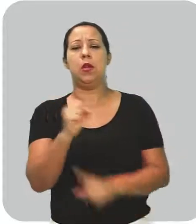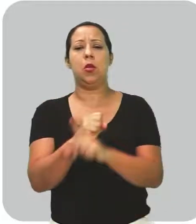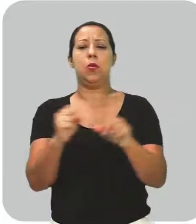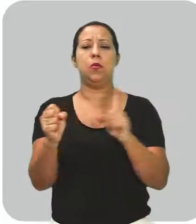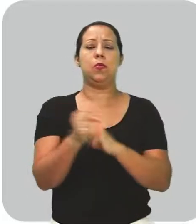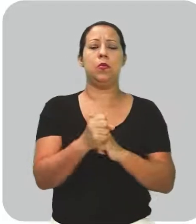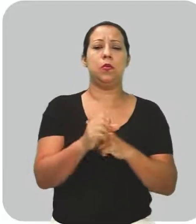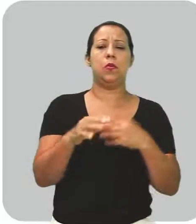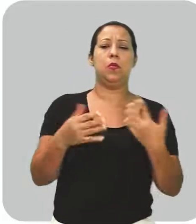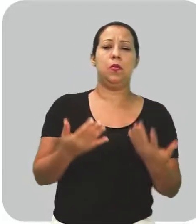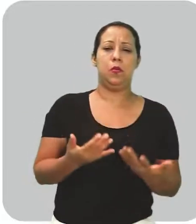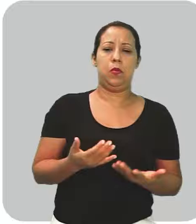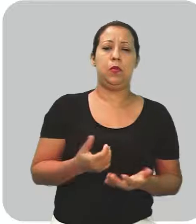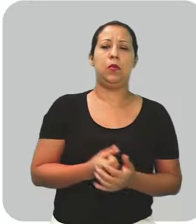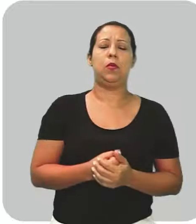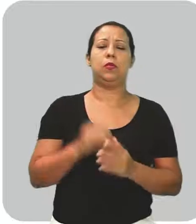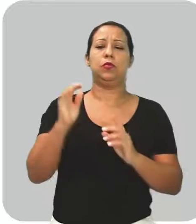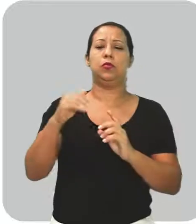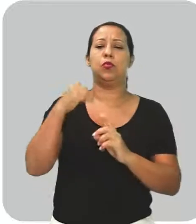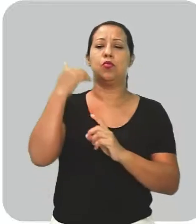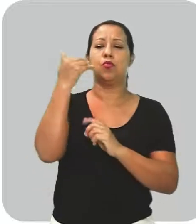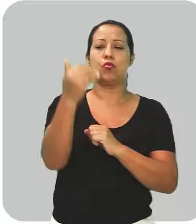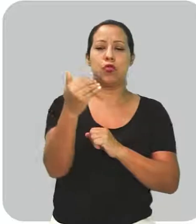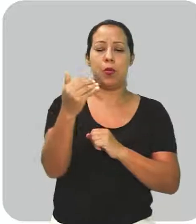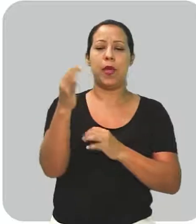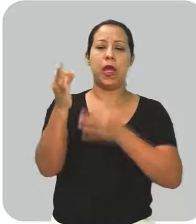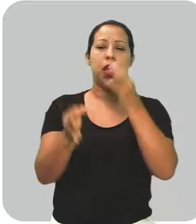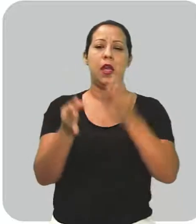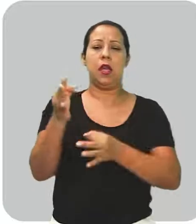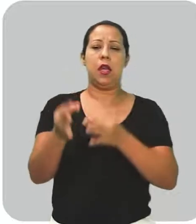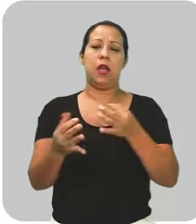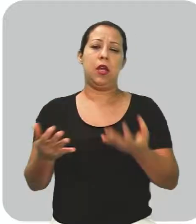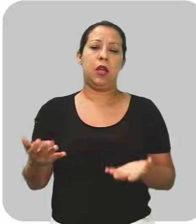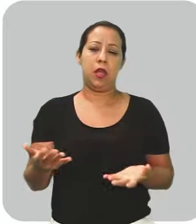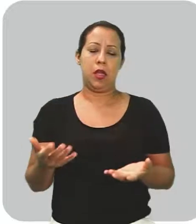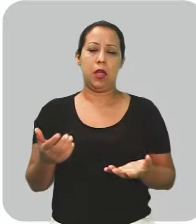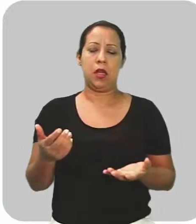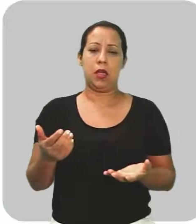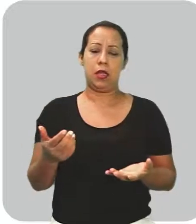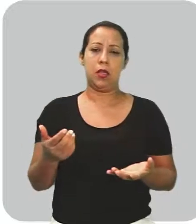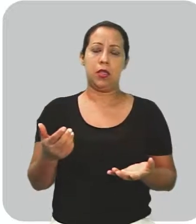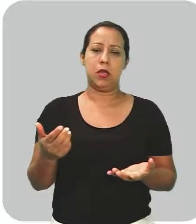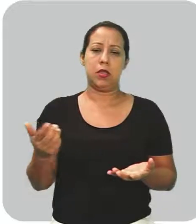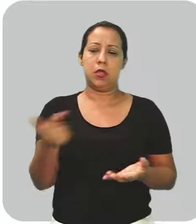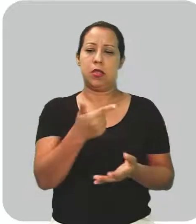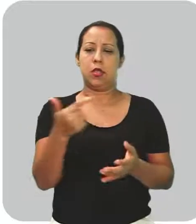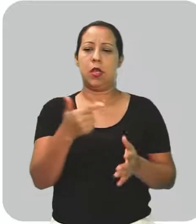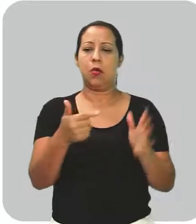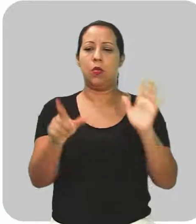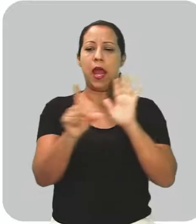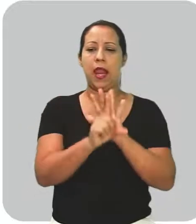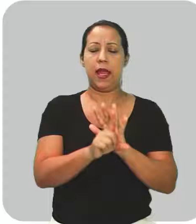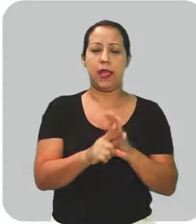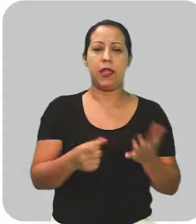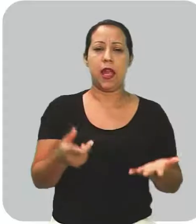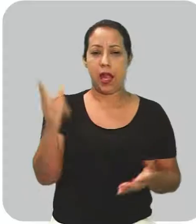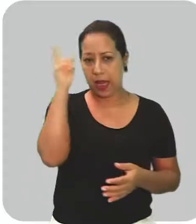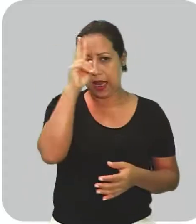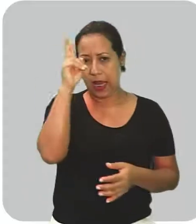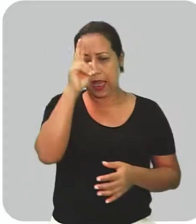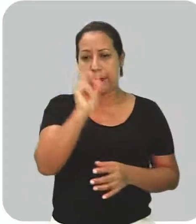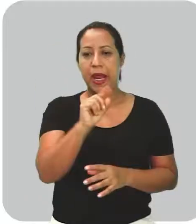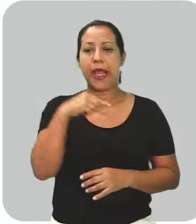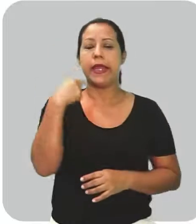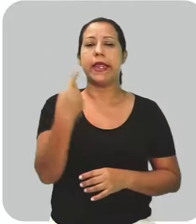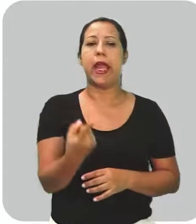jurisprudência, sobre a questão, segundo a lei. Então, lembrou? Após a